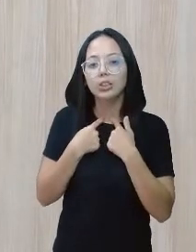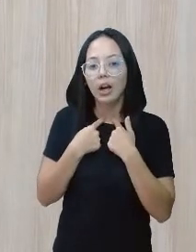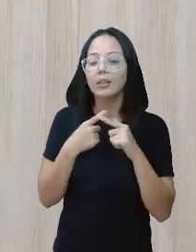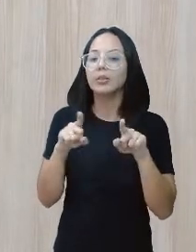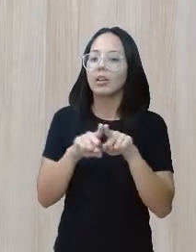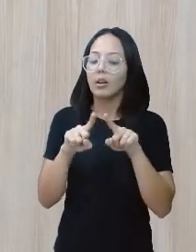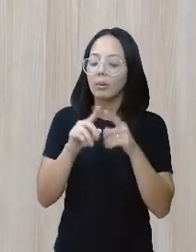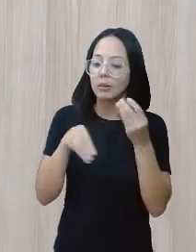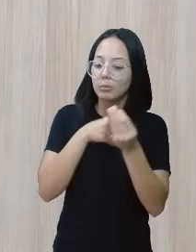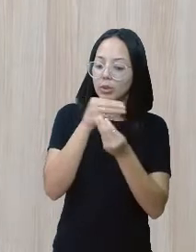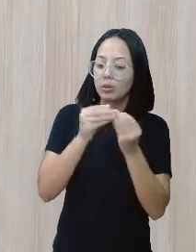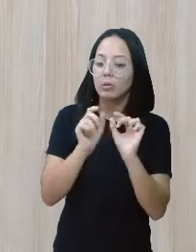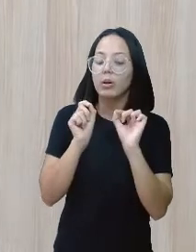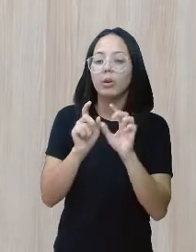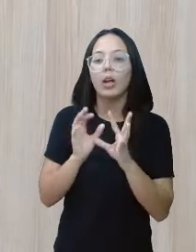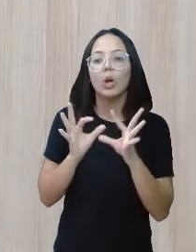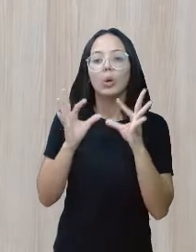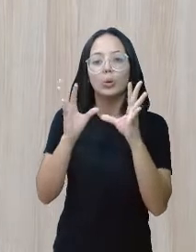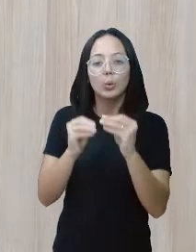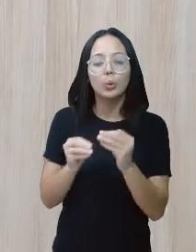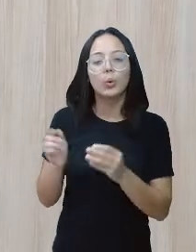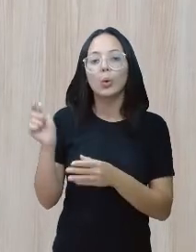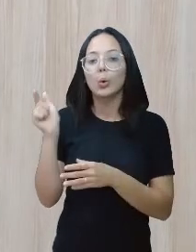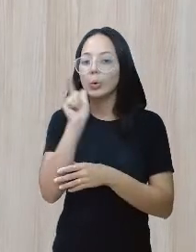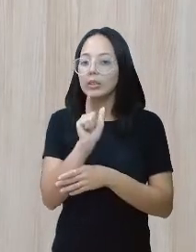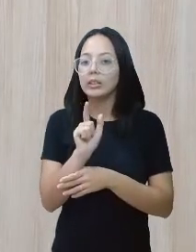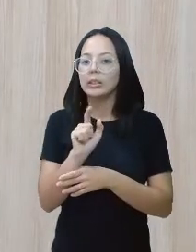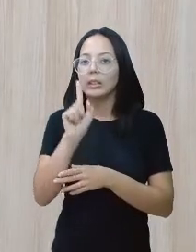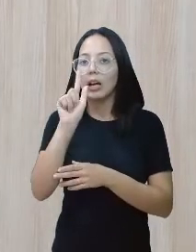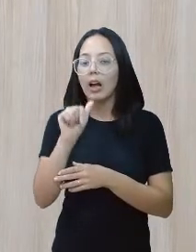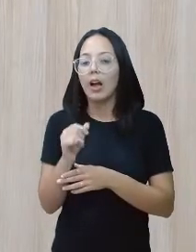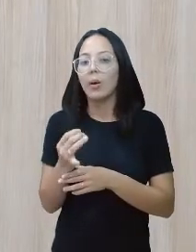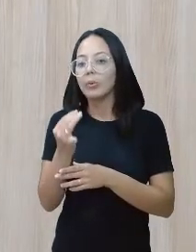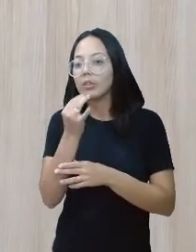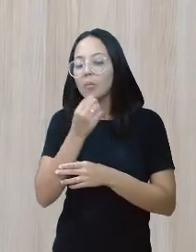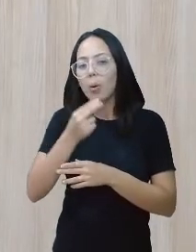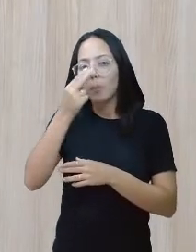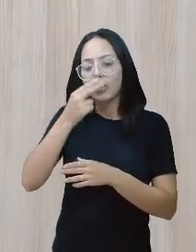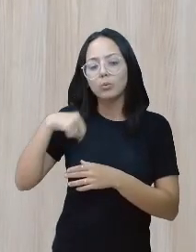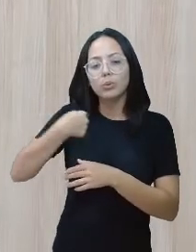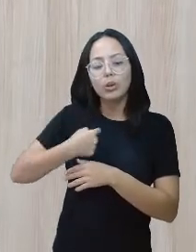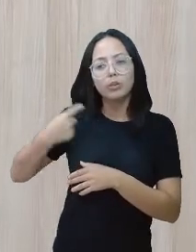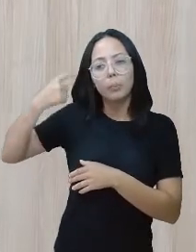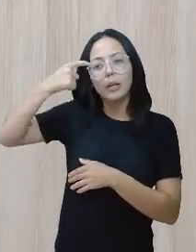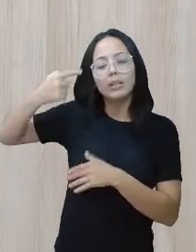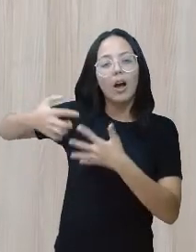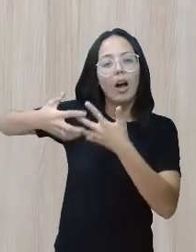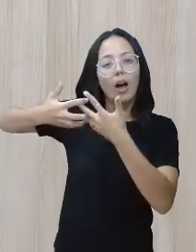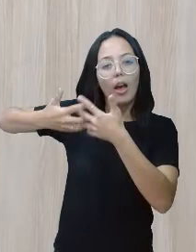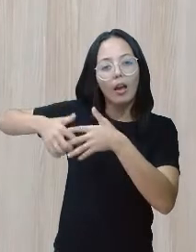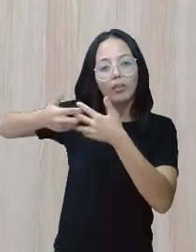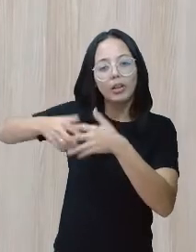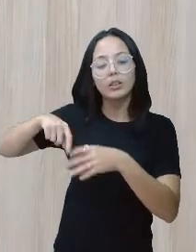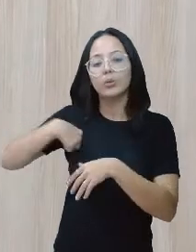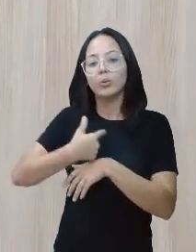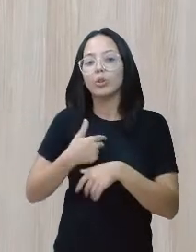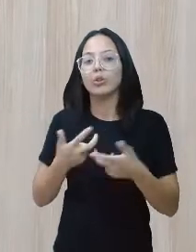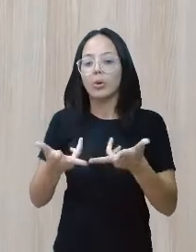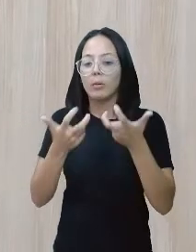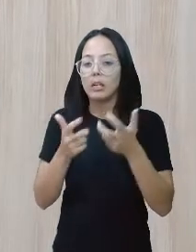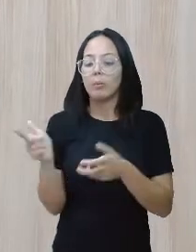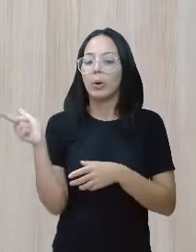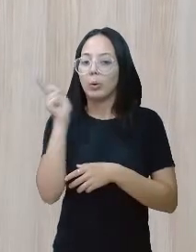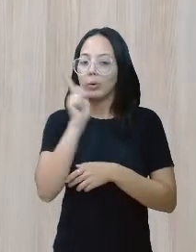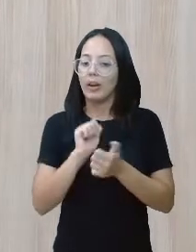desejado, para que tudo se torne o mais reflexível possível. Então, a gente consegue perceber que essa adaptação